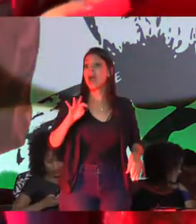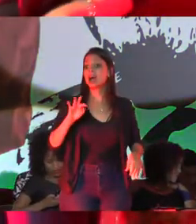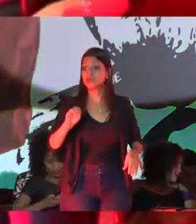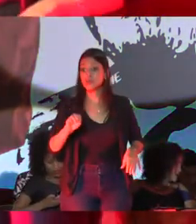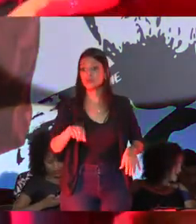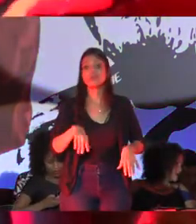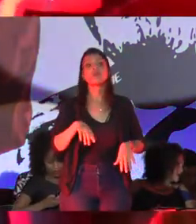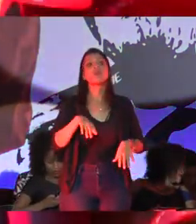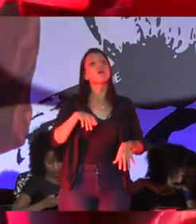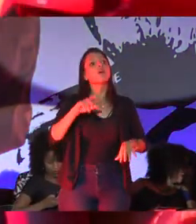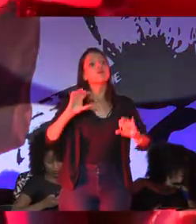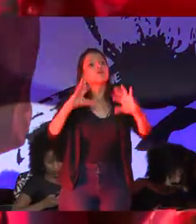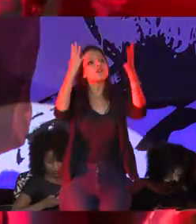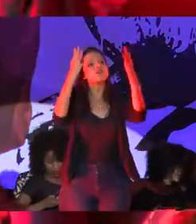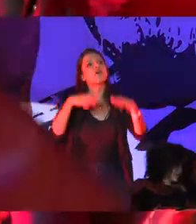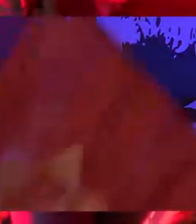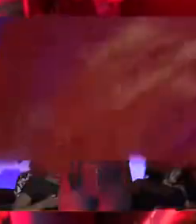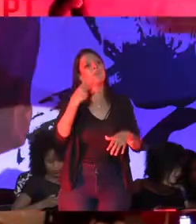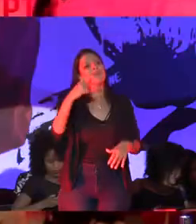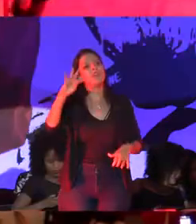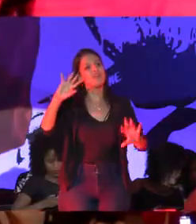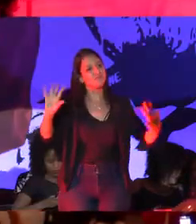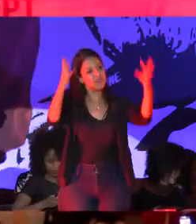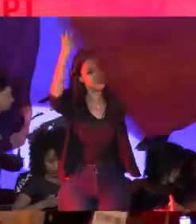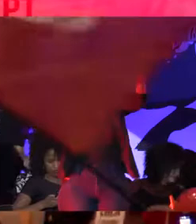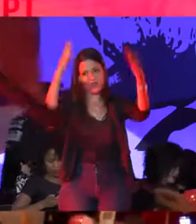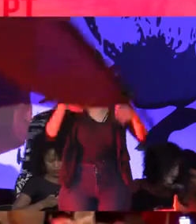Viva o Partido dos Trabalhadores!